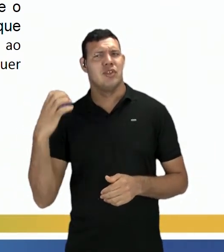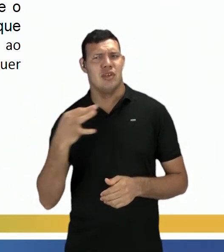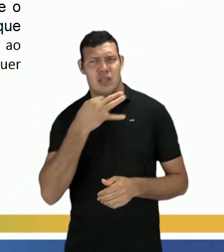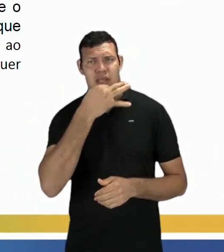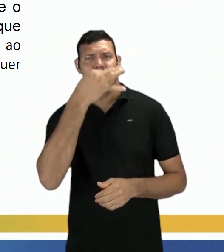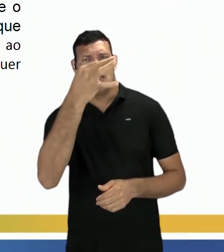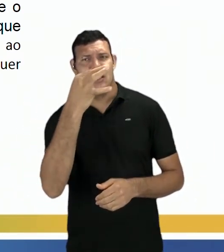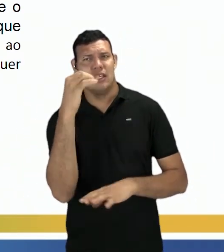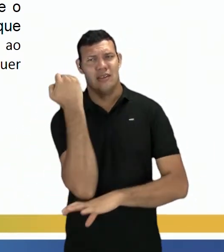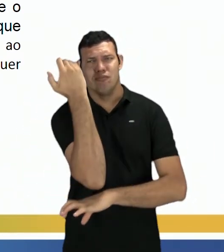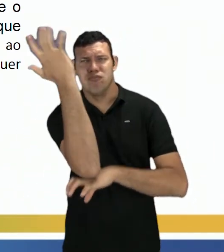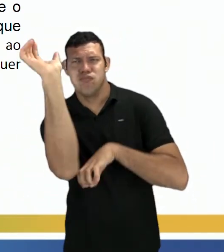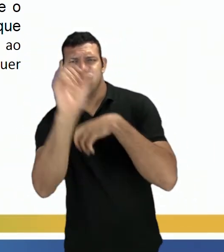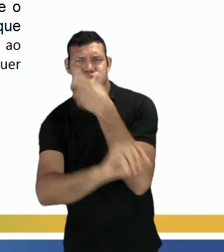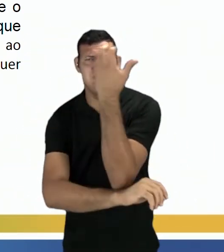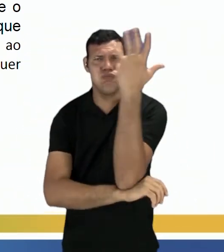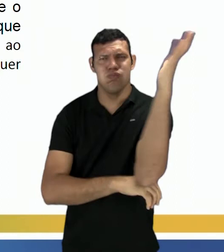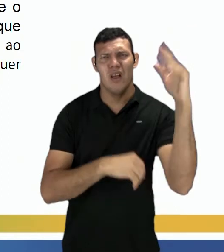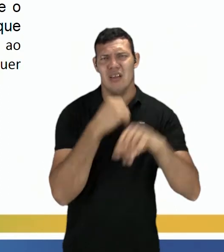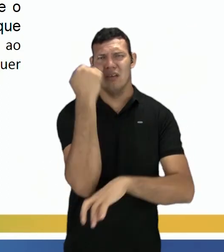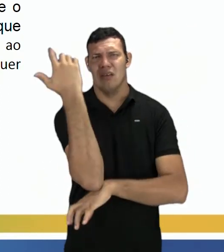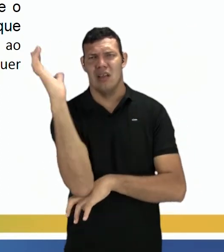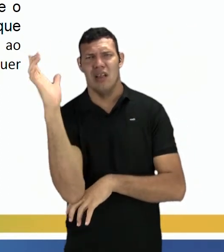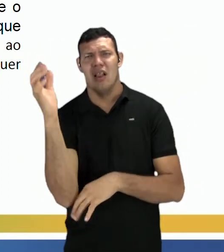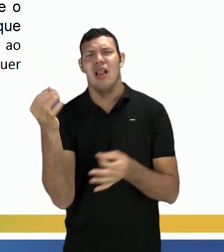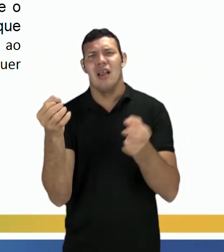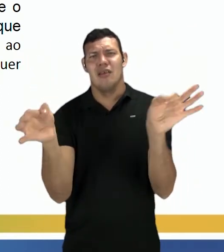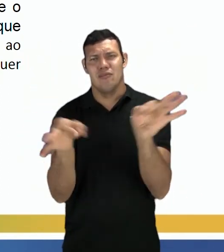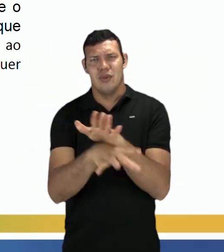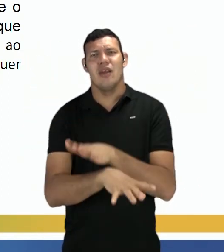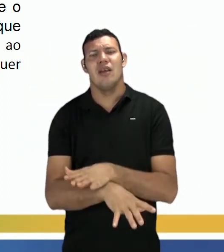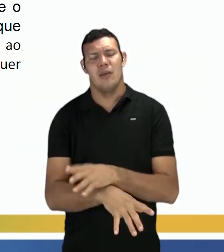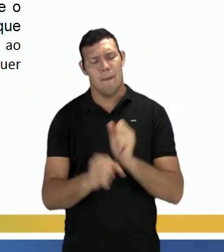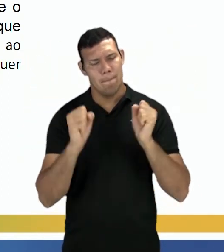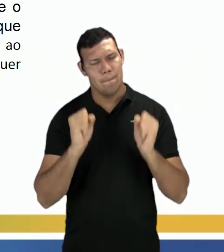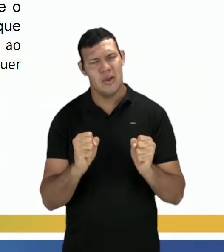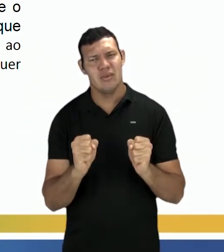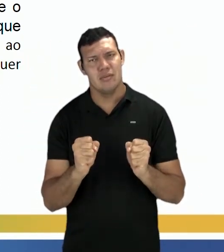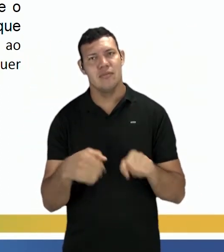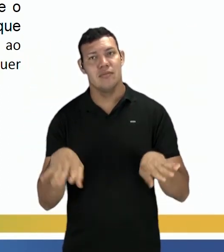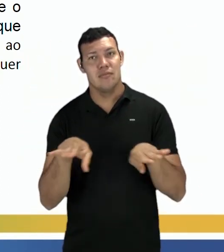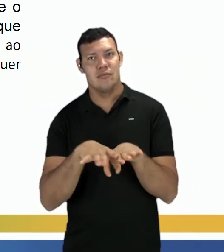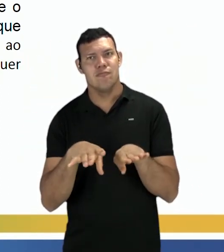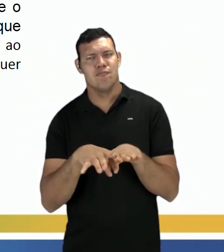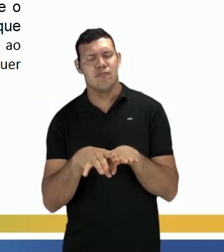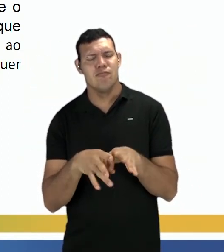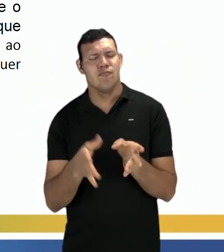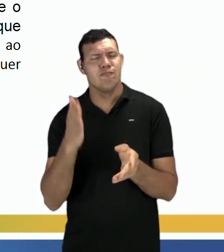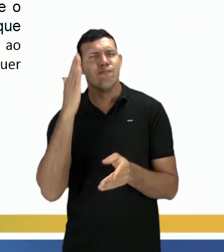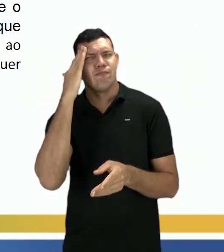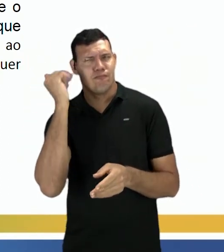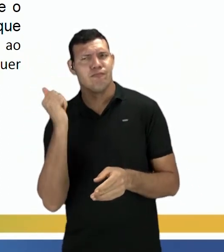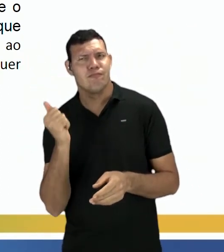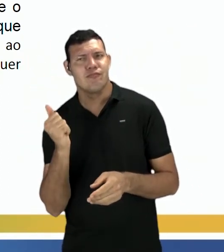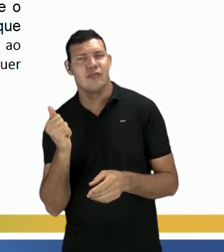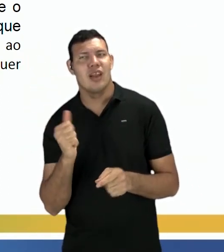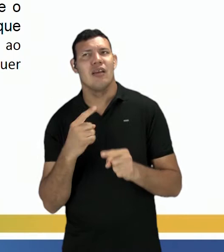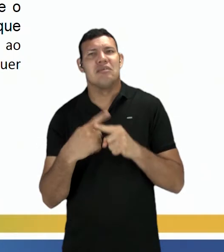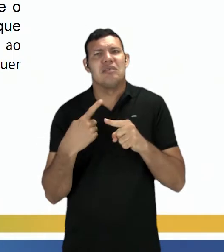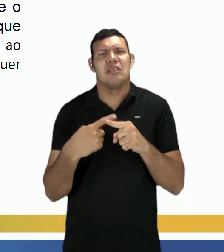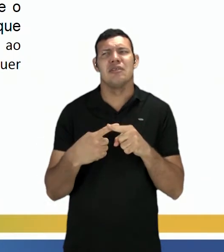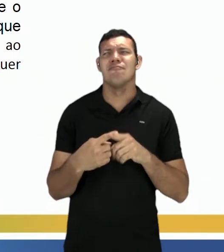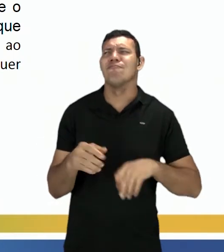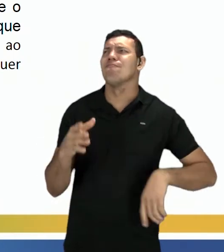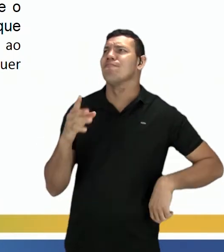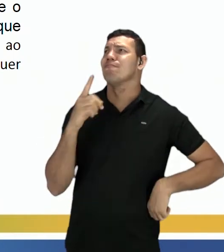que a natureza pode ser descontínua e previsível. Isso se opunha ao determinismo científico, que pensava que todas